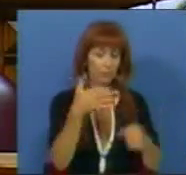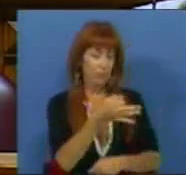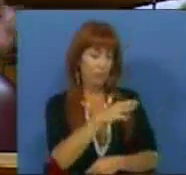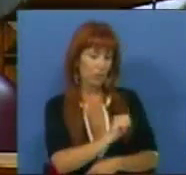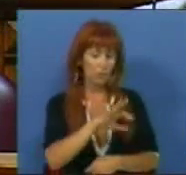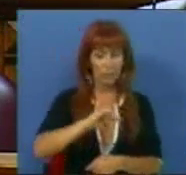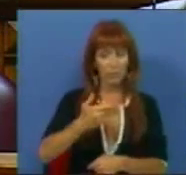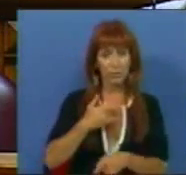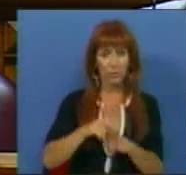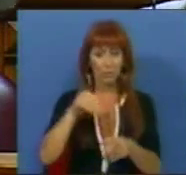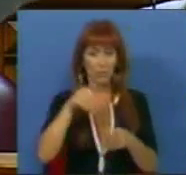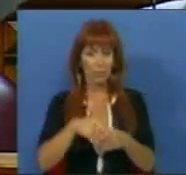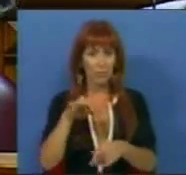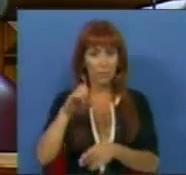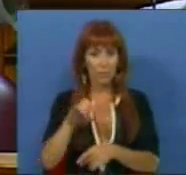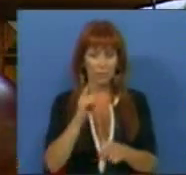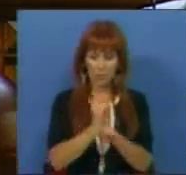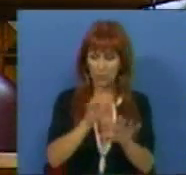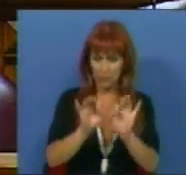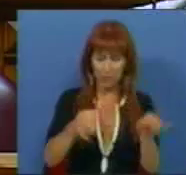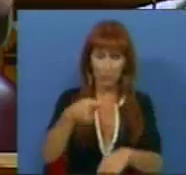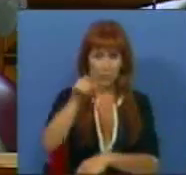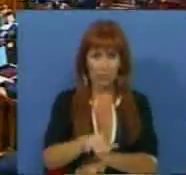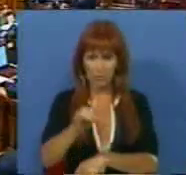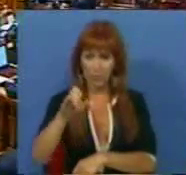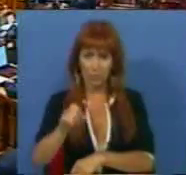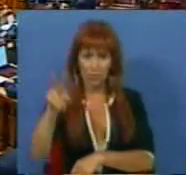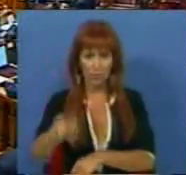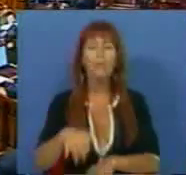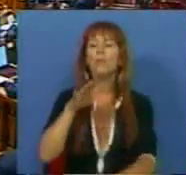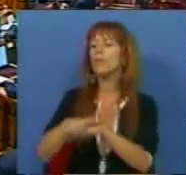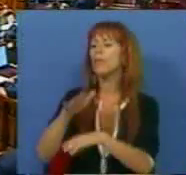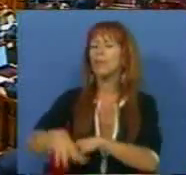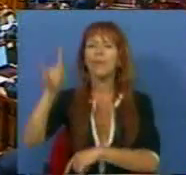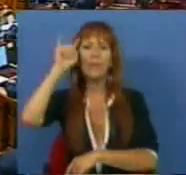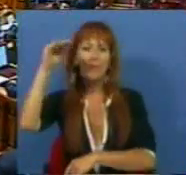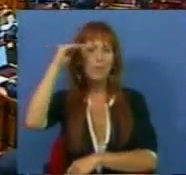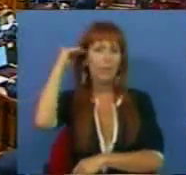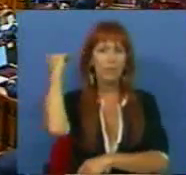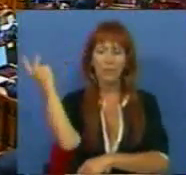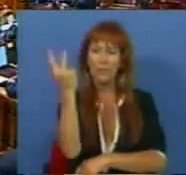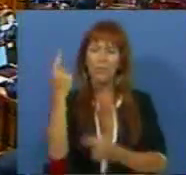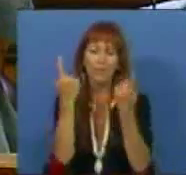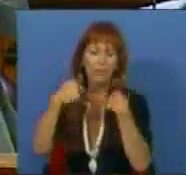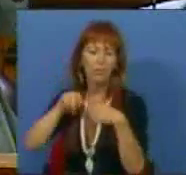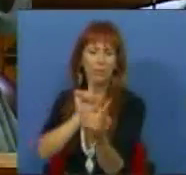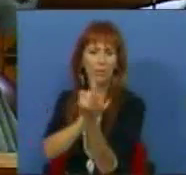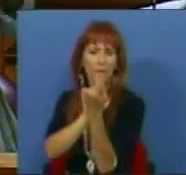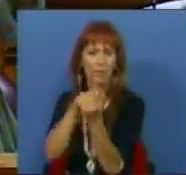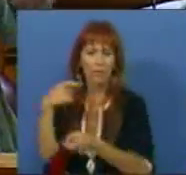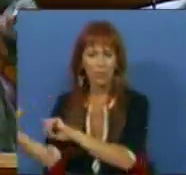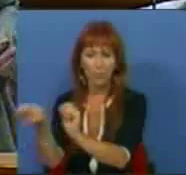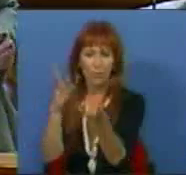e PSD votam PEC 1 e PEC 2, à terça Sócrates e Passos Coelho reúnem-se para discutir